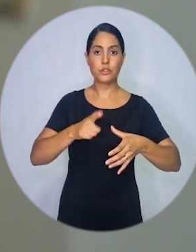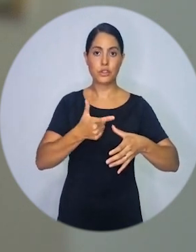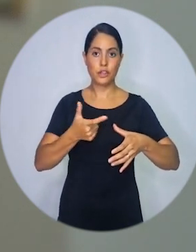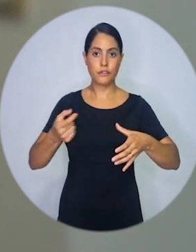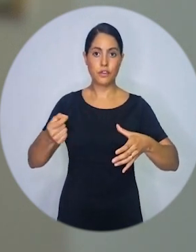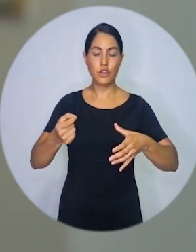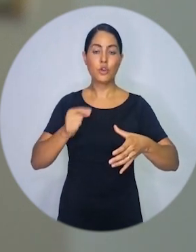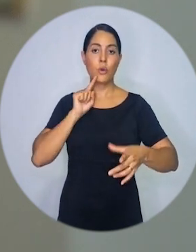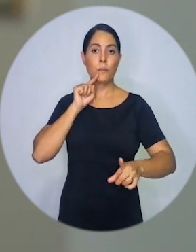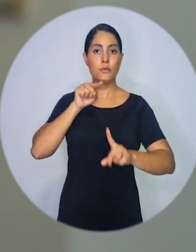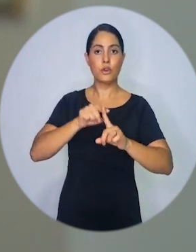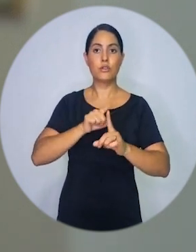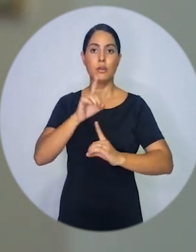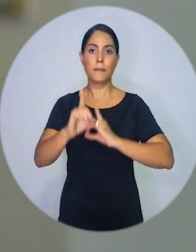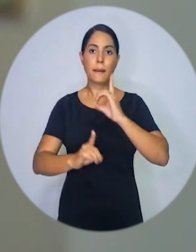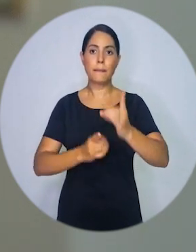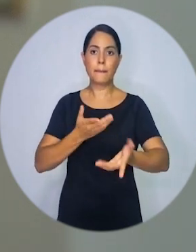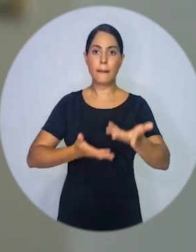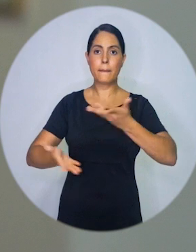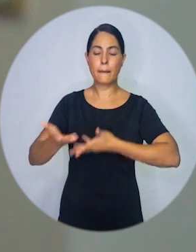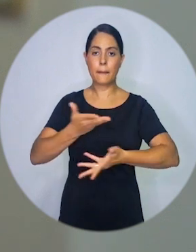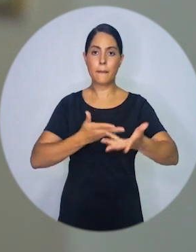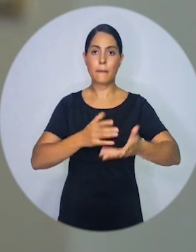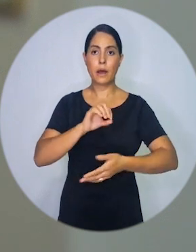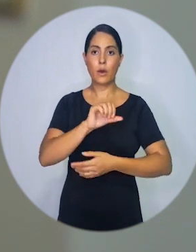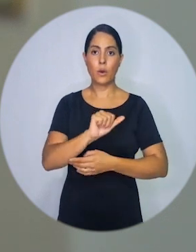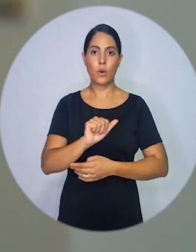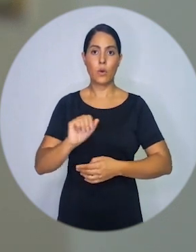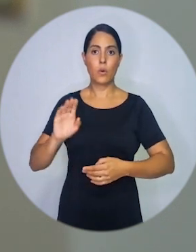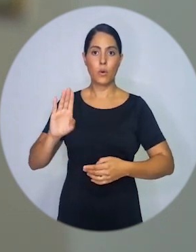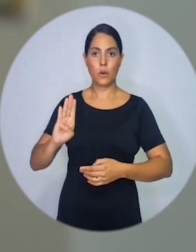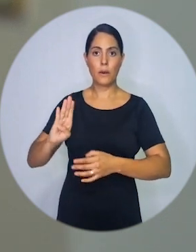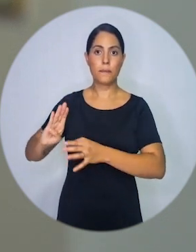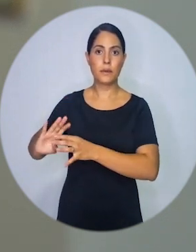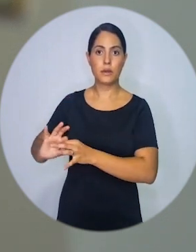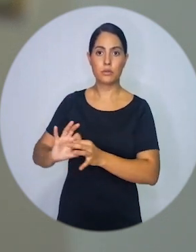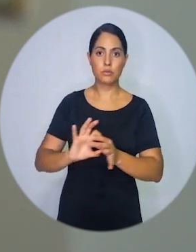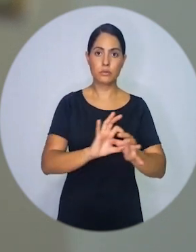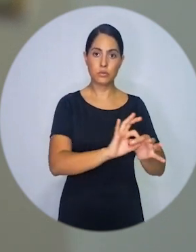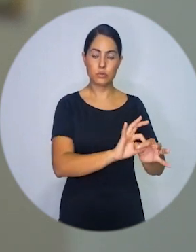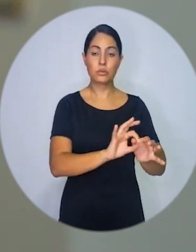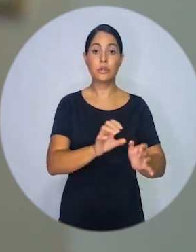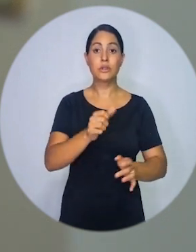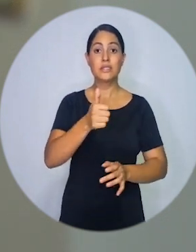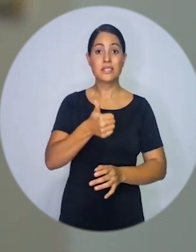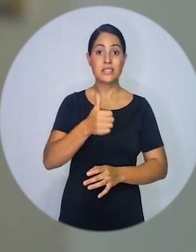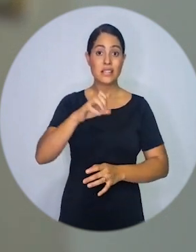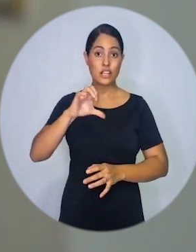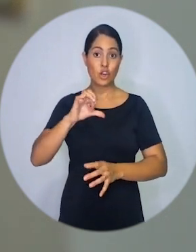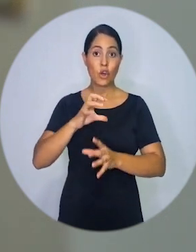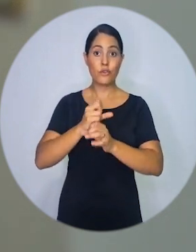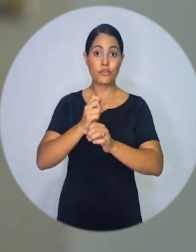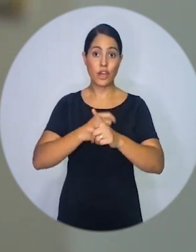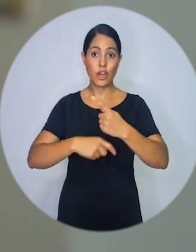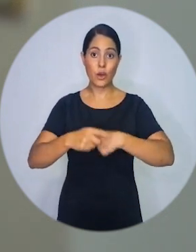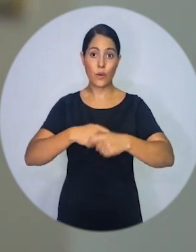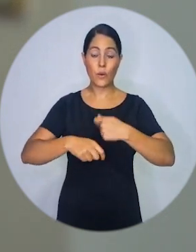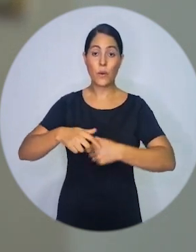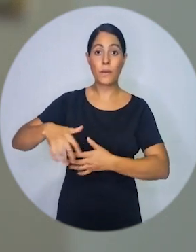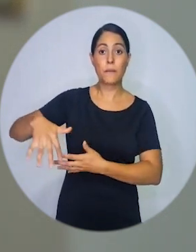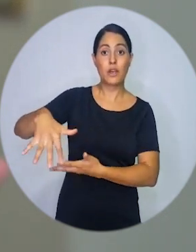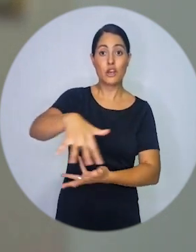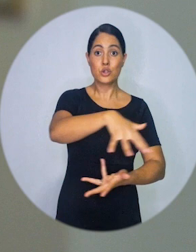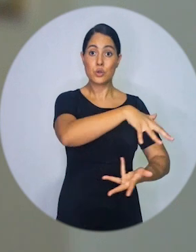e reforçar o diálogo entre as ordens de advogados e outras entidades jurídicas das 19 maiores economias do